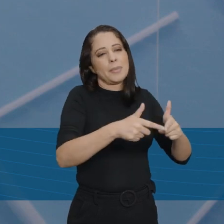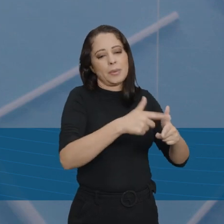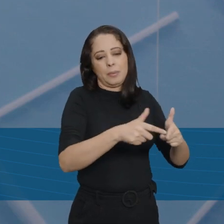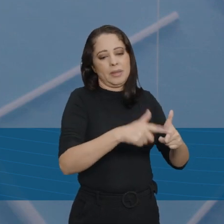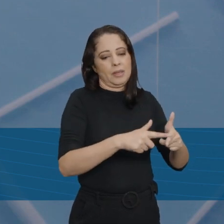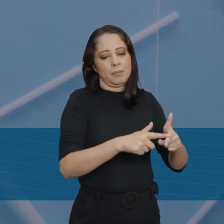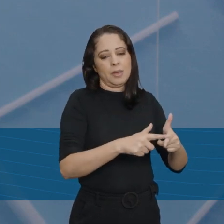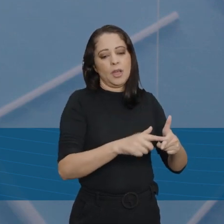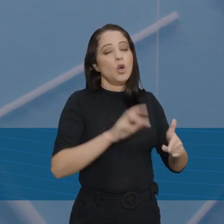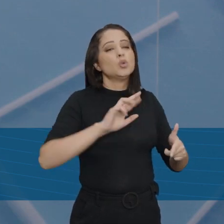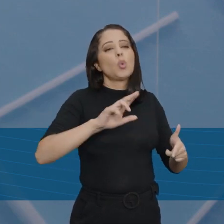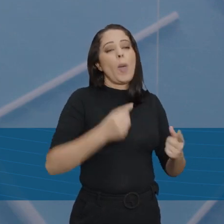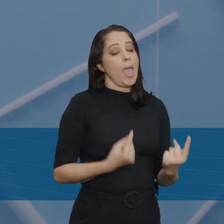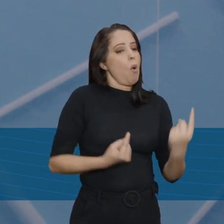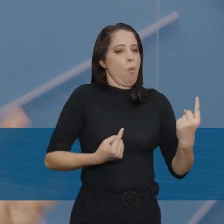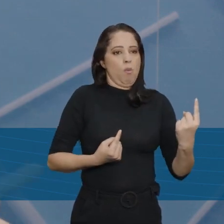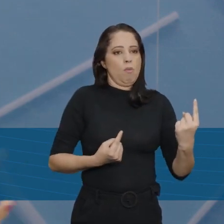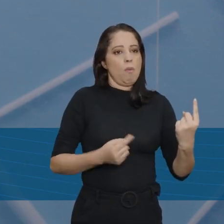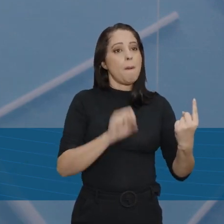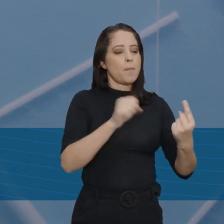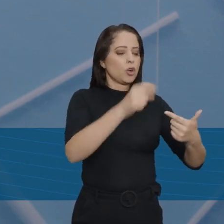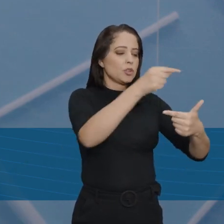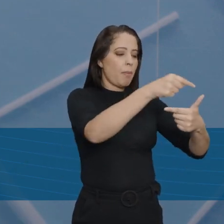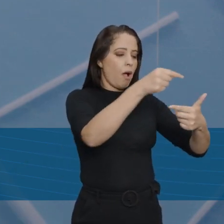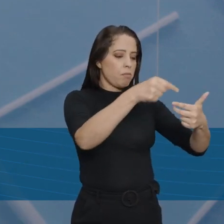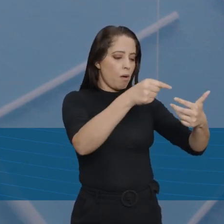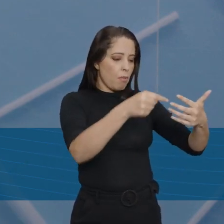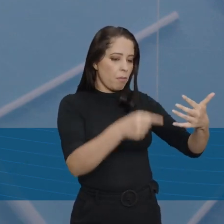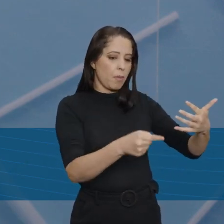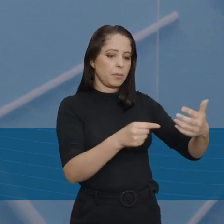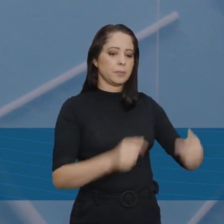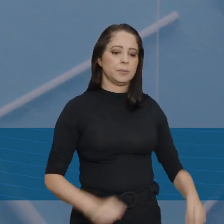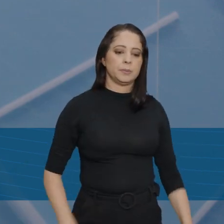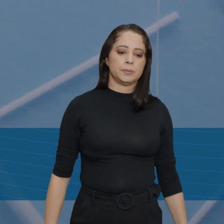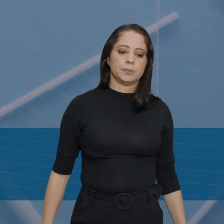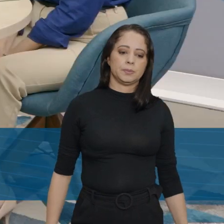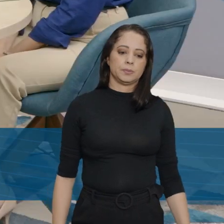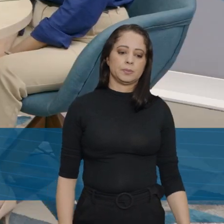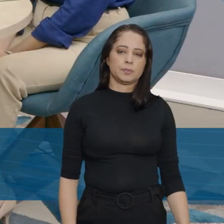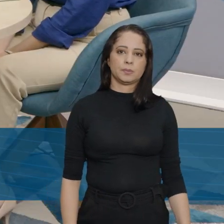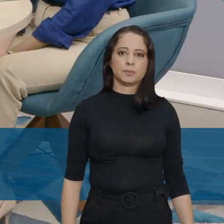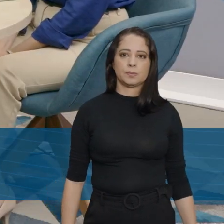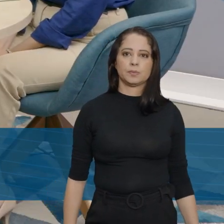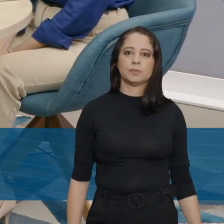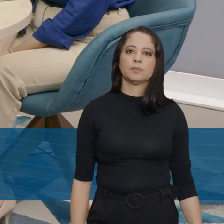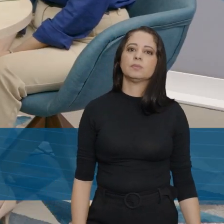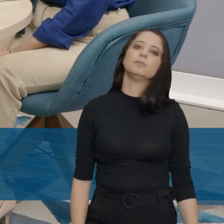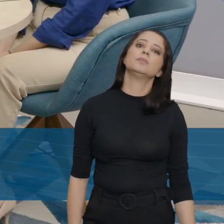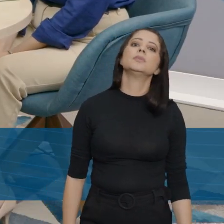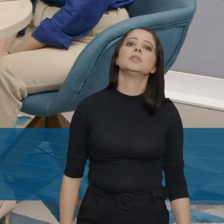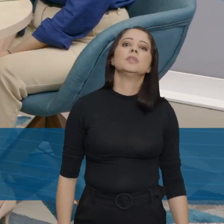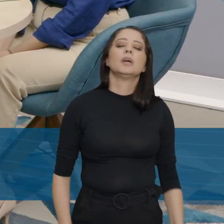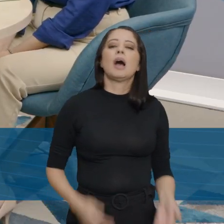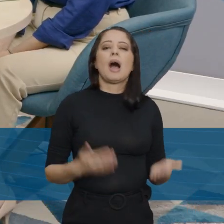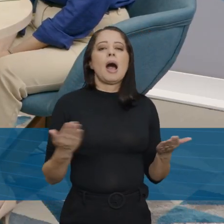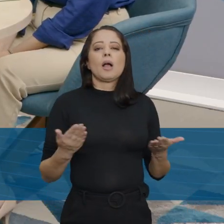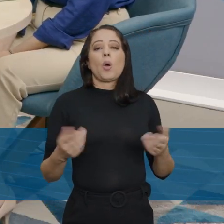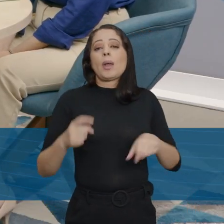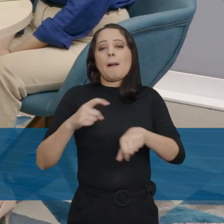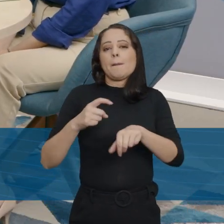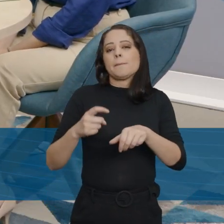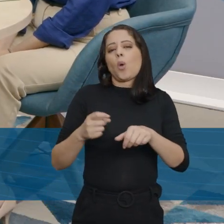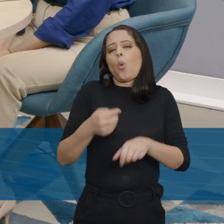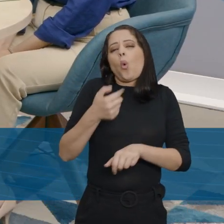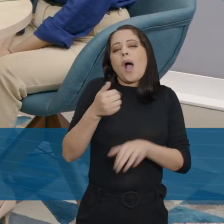situações, né? Não é só um fator, mas pode ser mais um ingrediente, sim. A gente está nos momentos finais